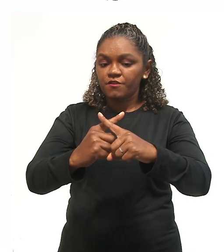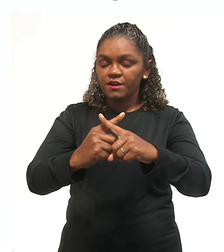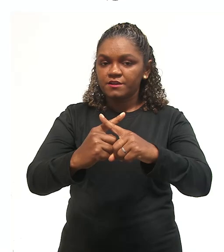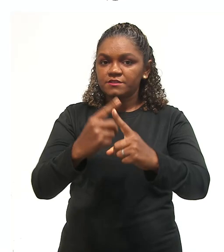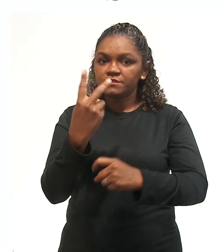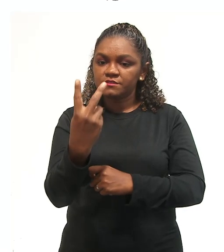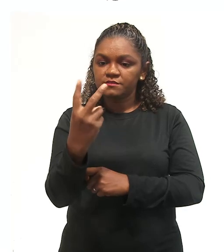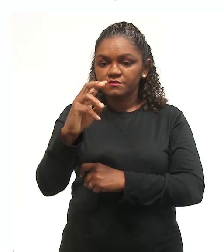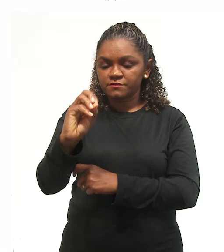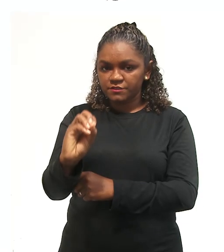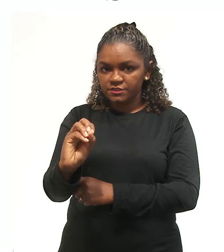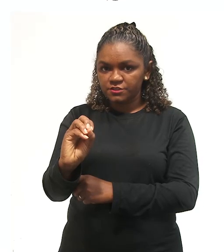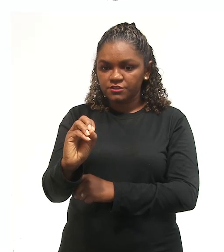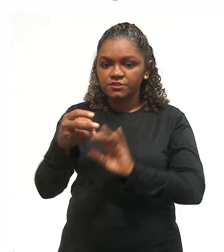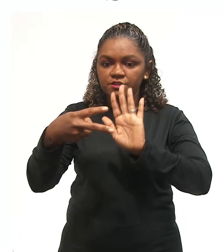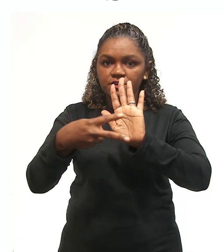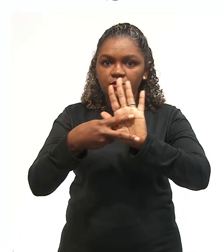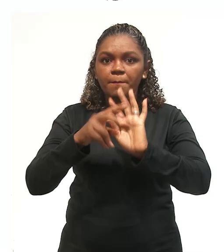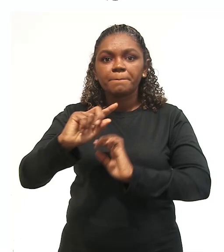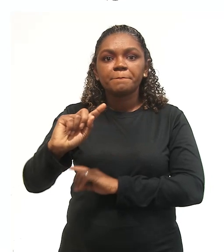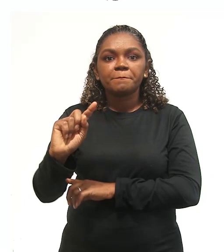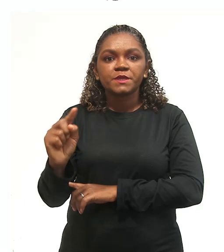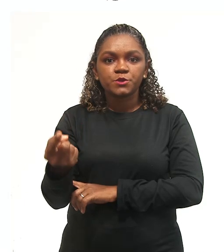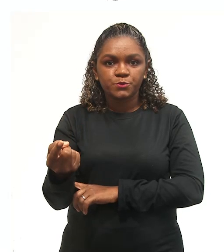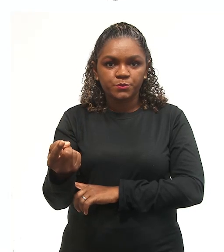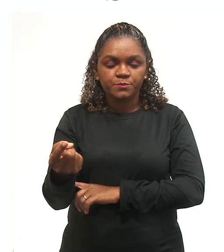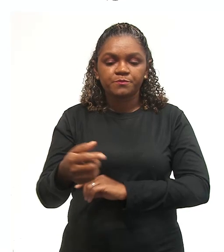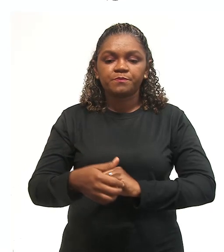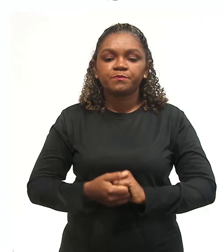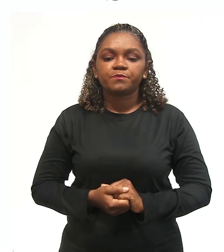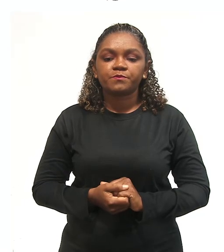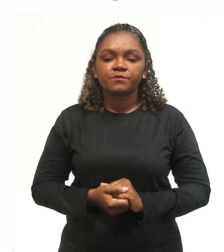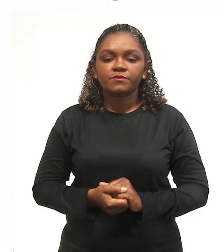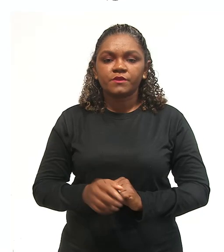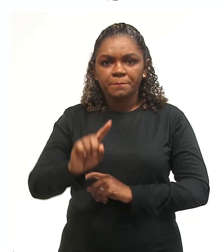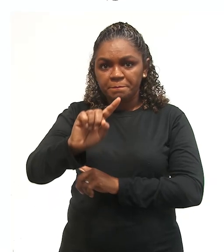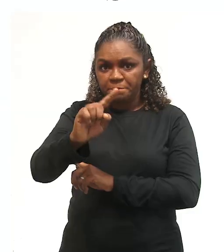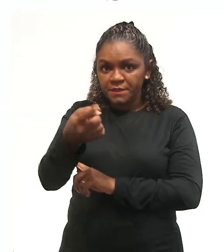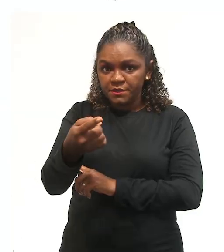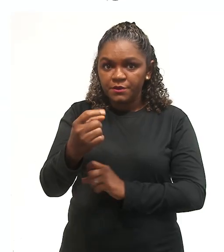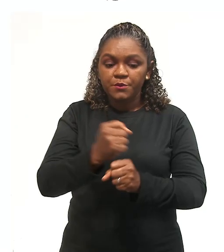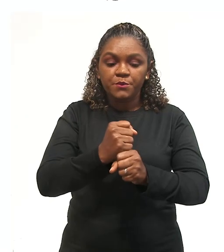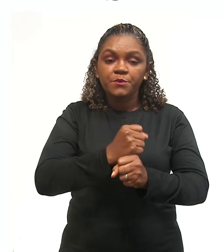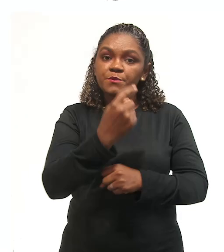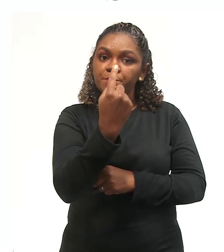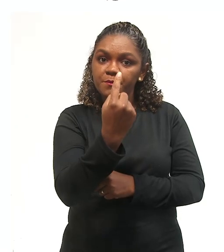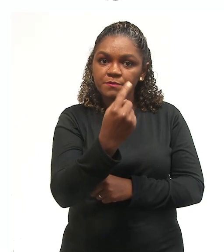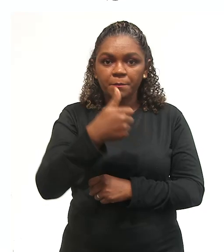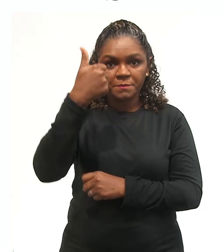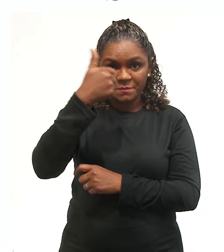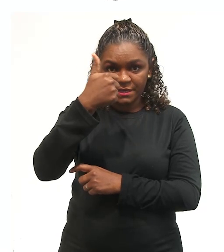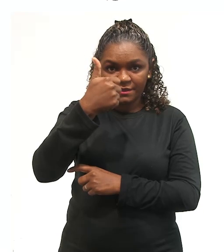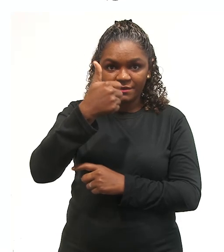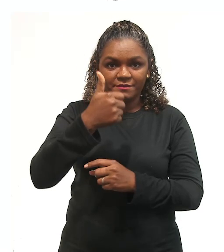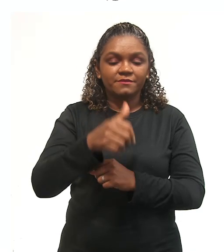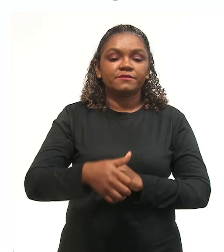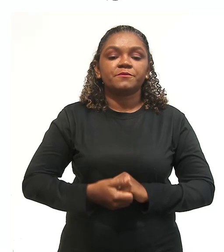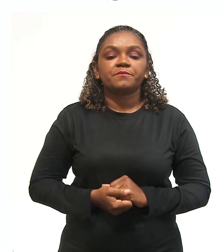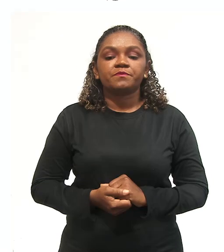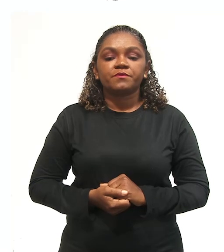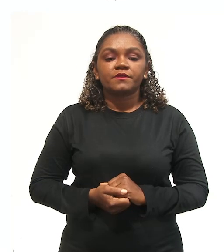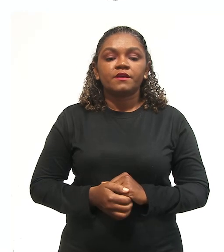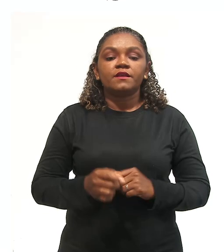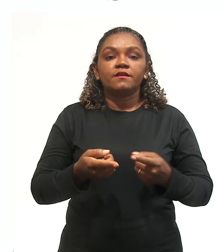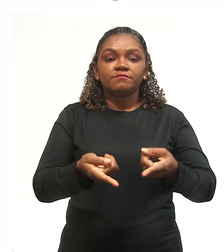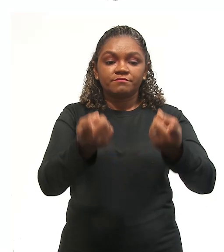o 0,20, que é igual a 1.000. Esses juros gerados no primeiro ano, nós temos logo em